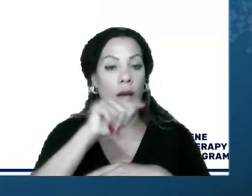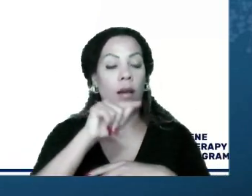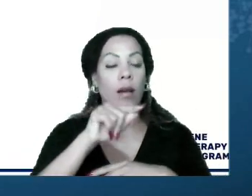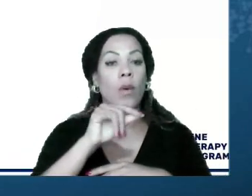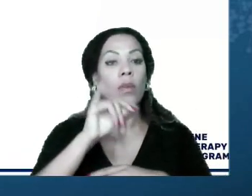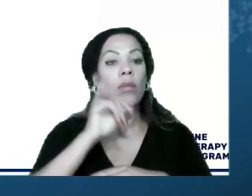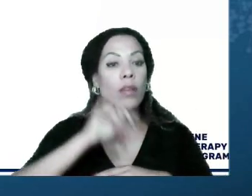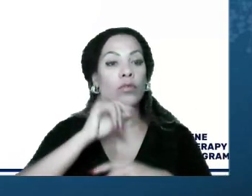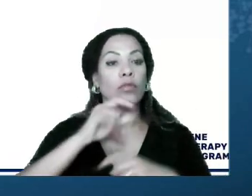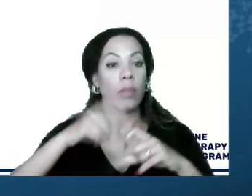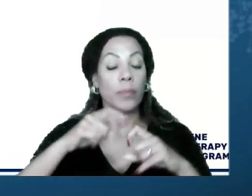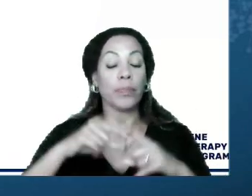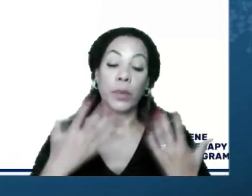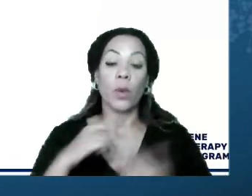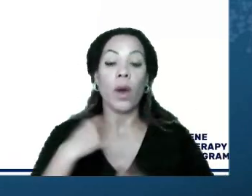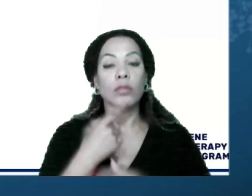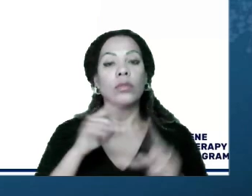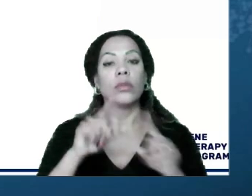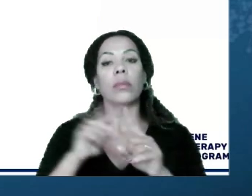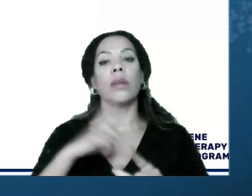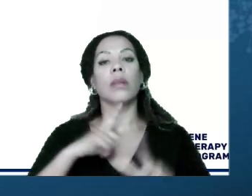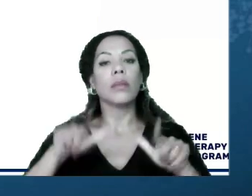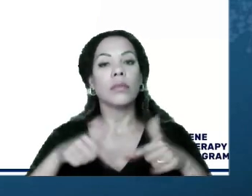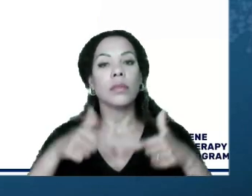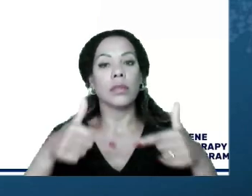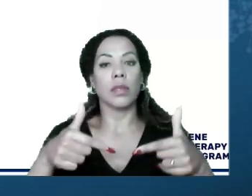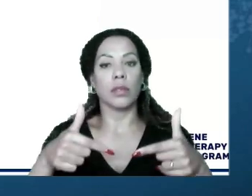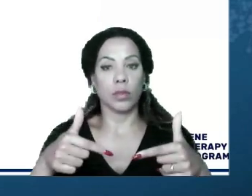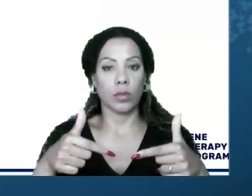também tem uma iniciativa muito en-